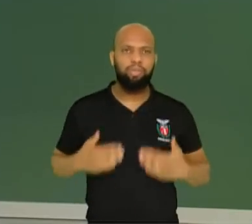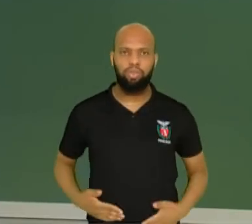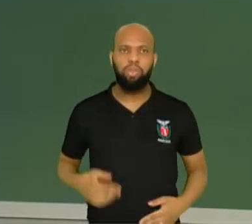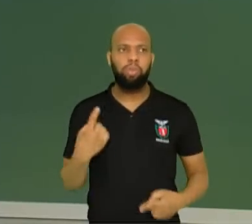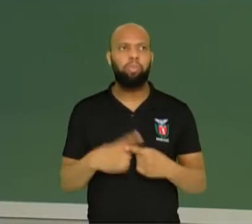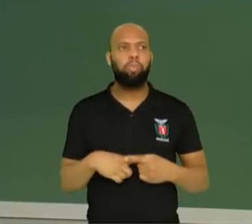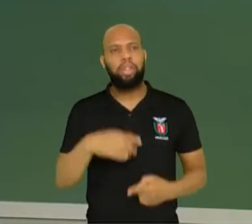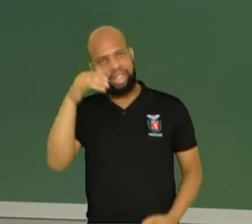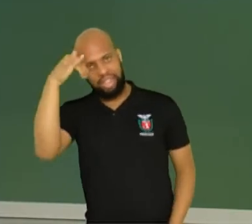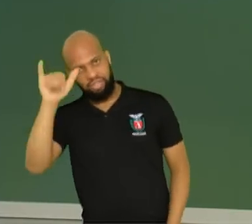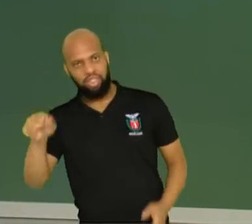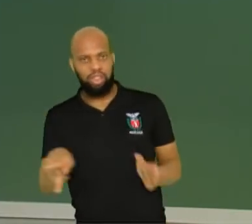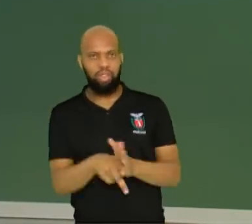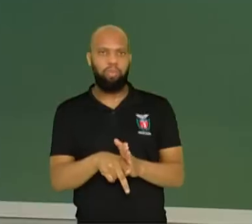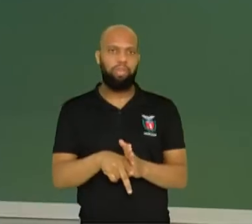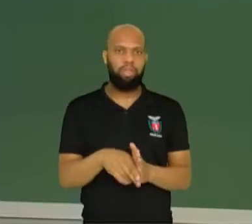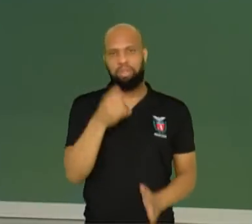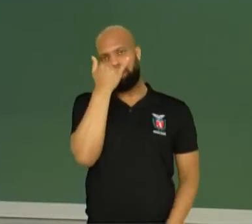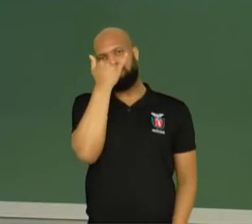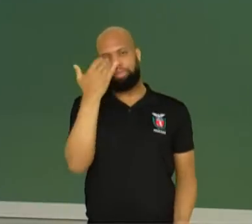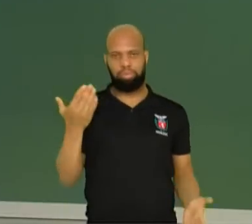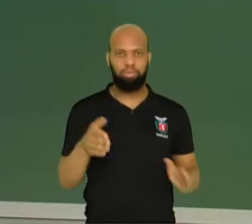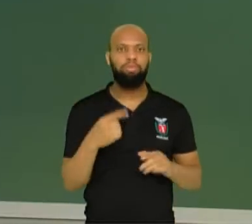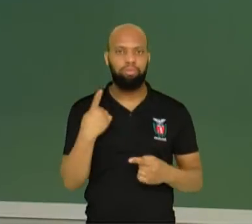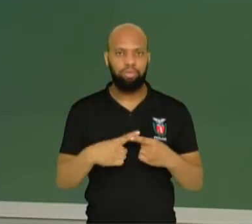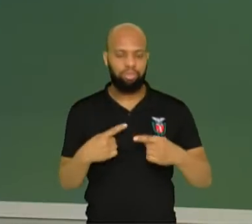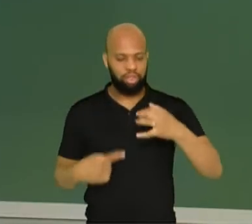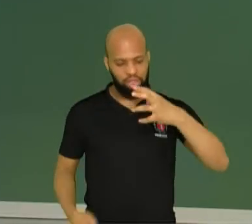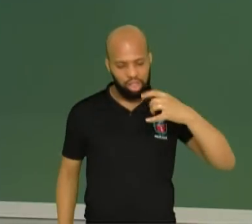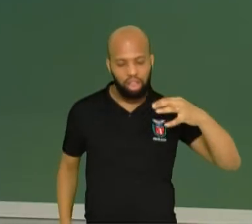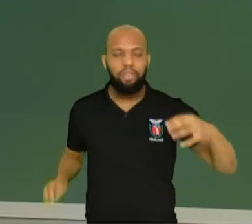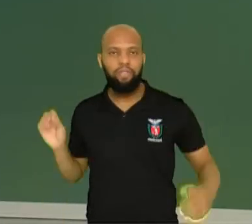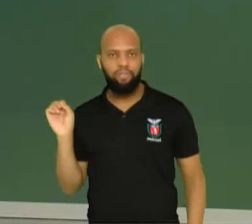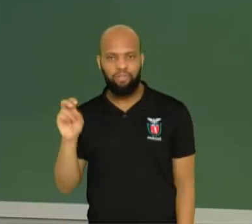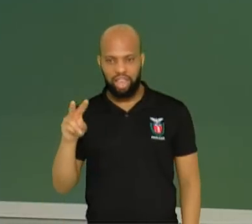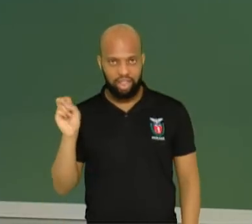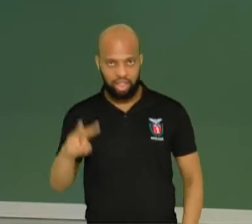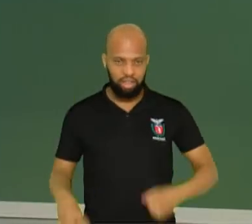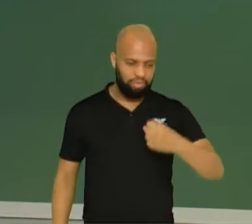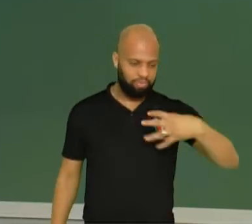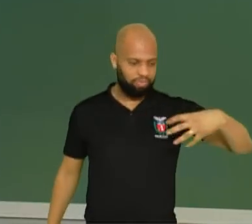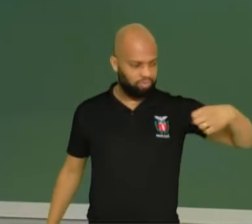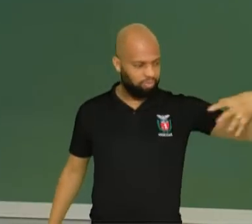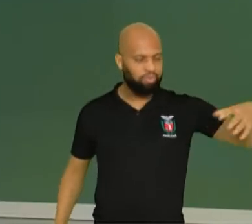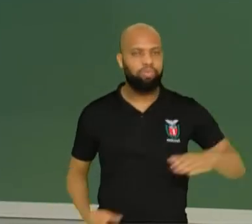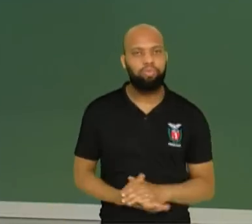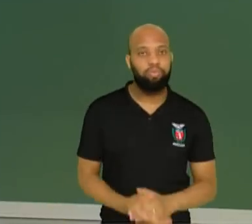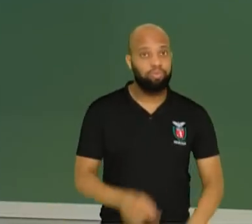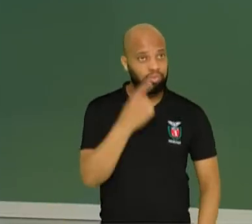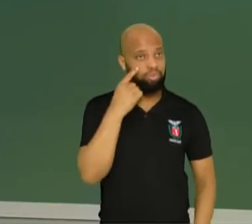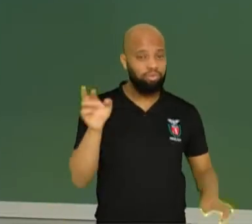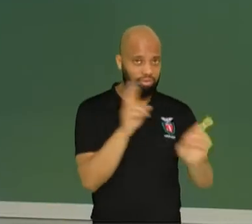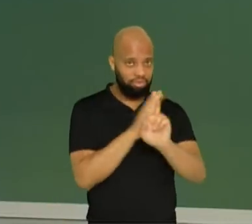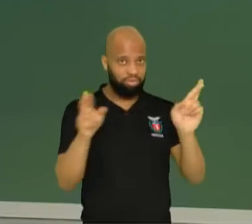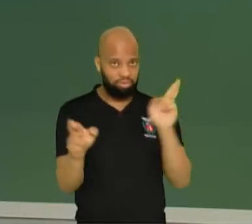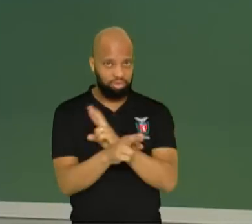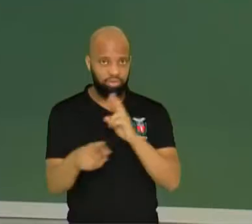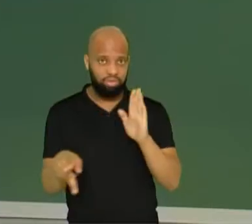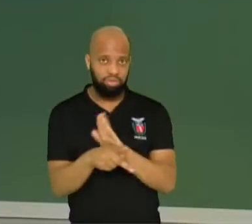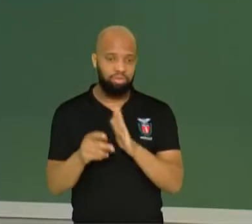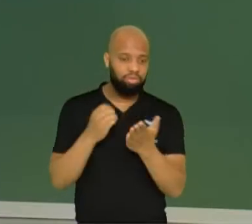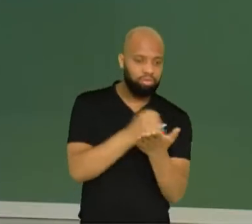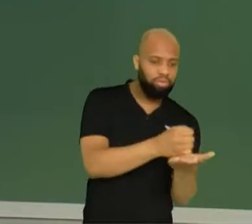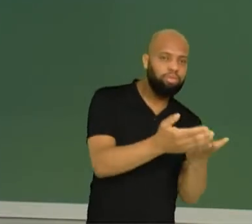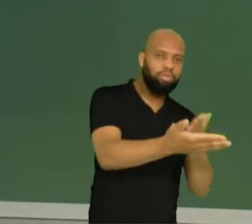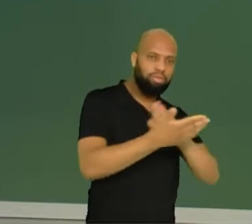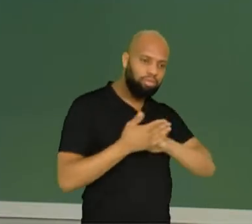esses quinidoblastos que tem nos tentáculos das águas-vivas ou das anêmonas. Olha que interessante, uma relação de mutualismo que esses